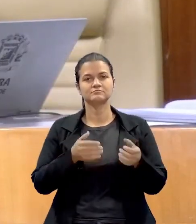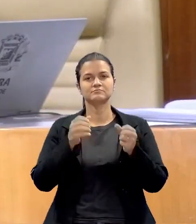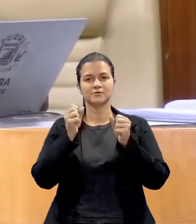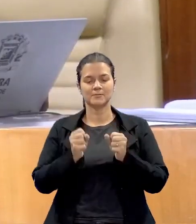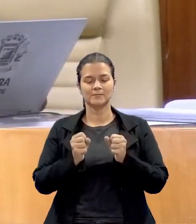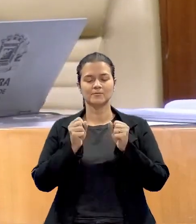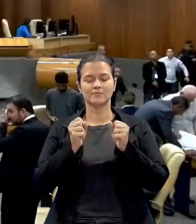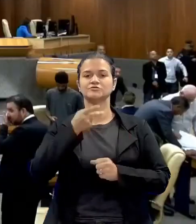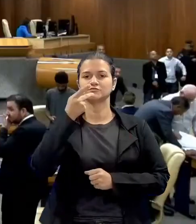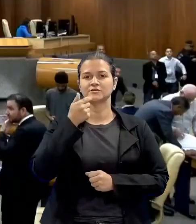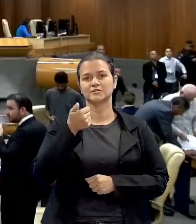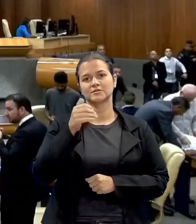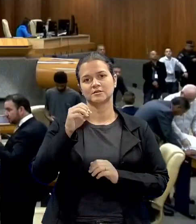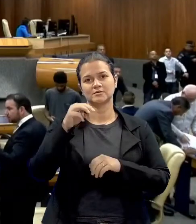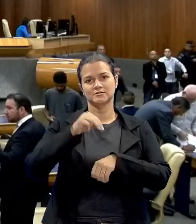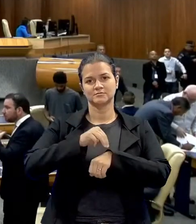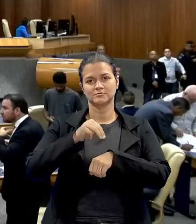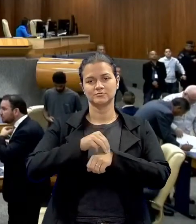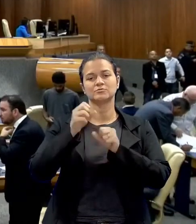parte.